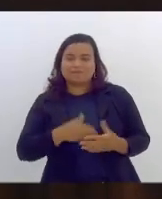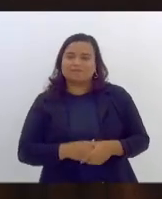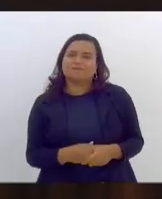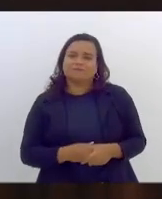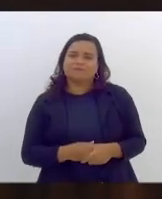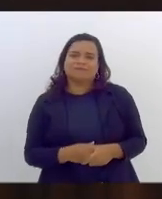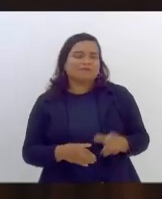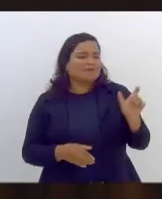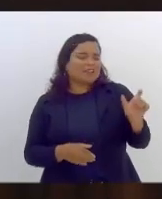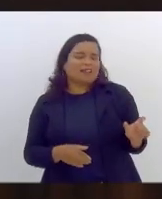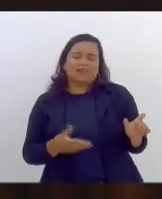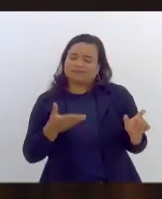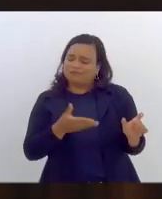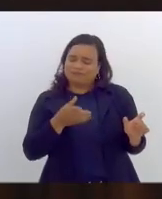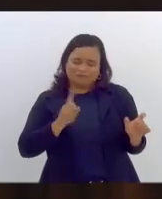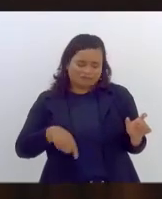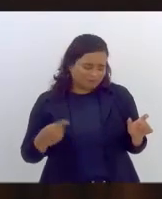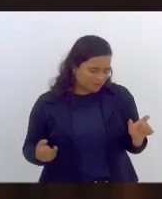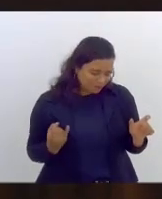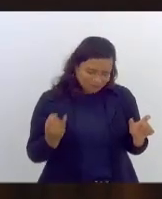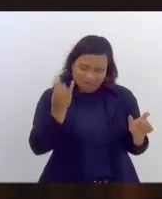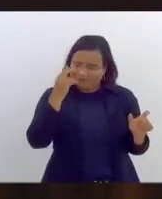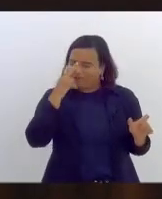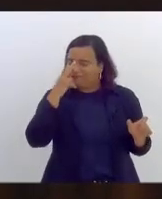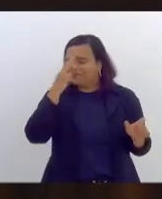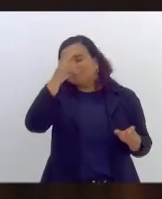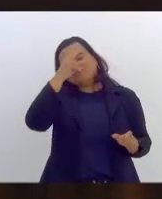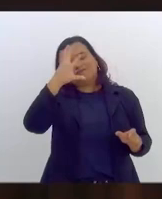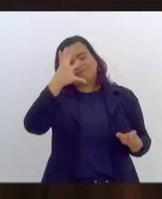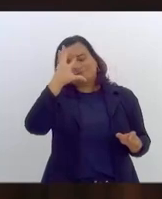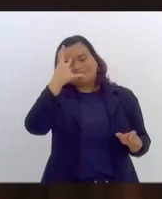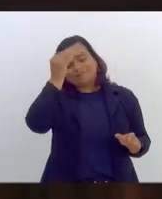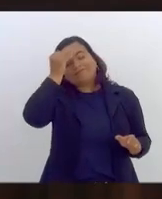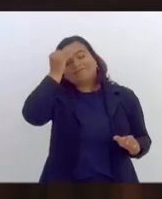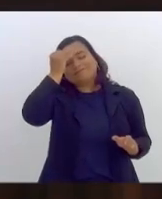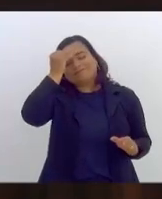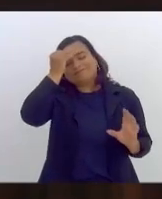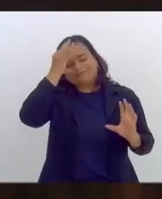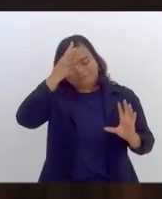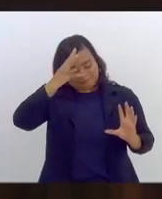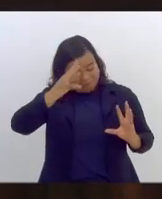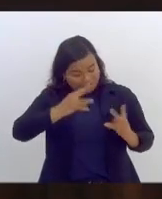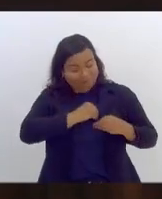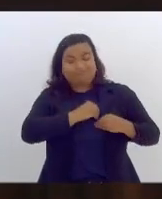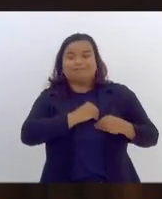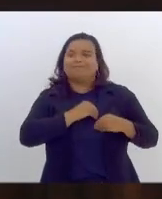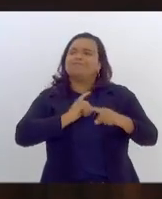ela para nós é importantíssima, porque,